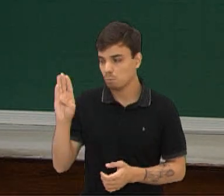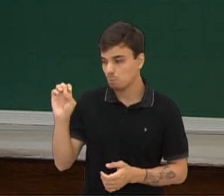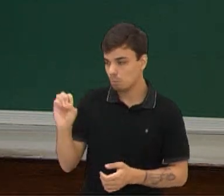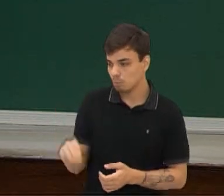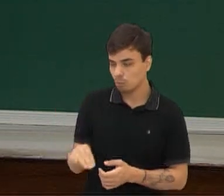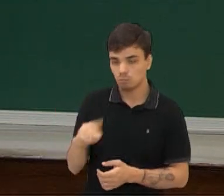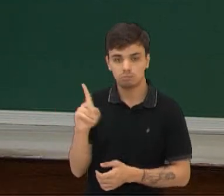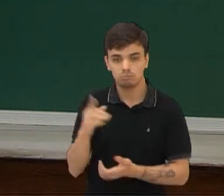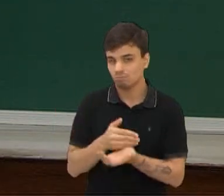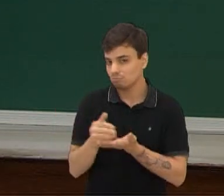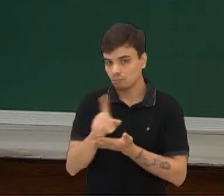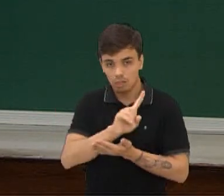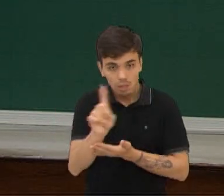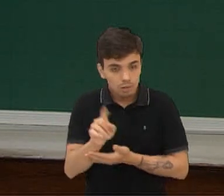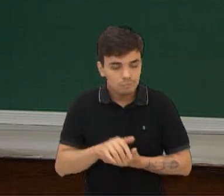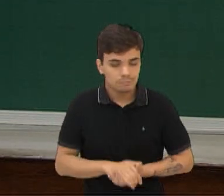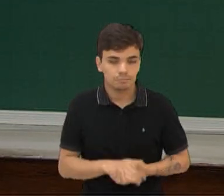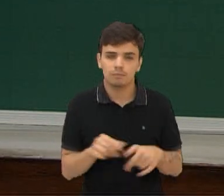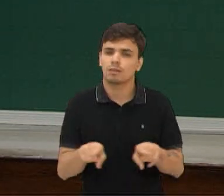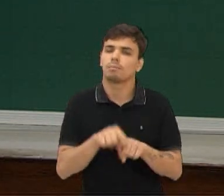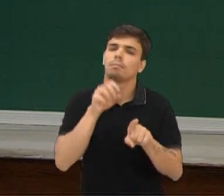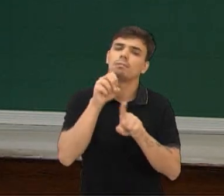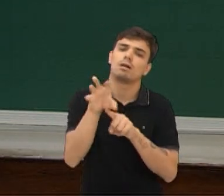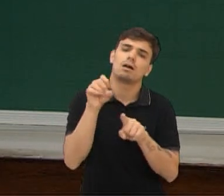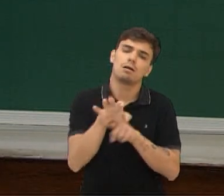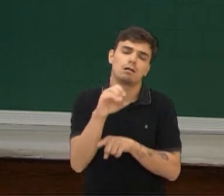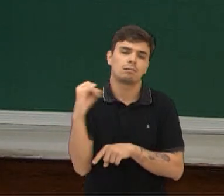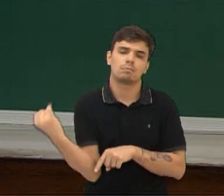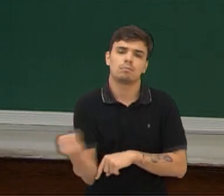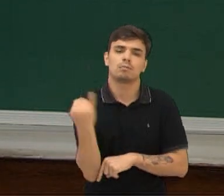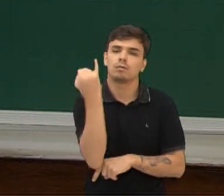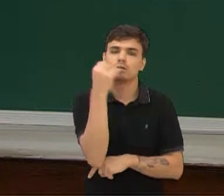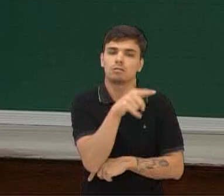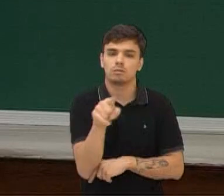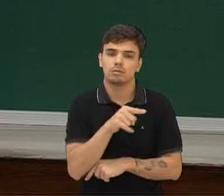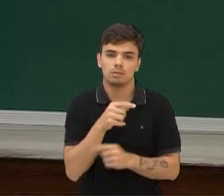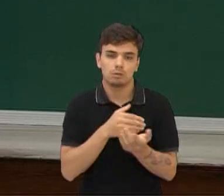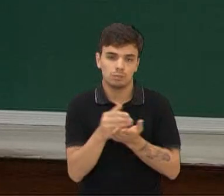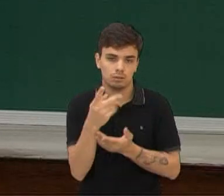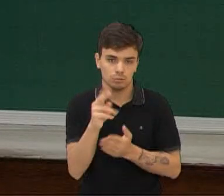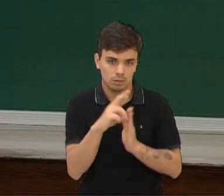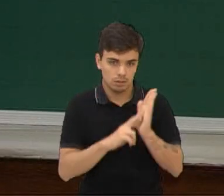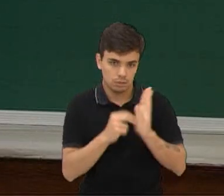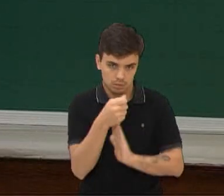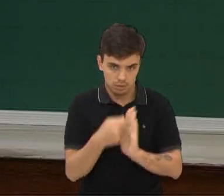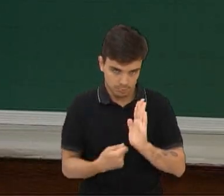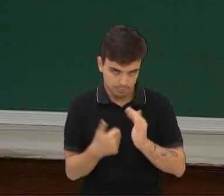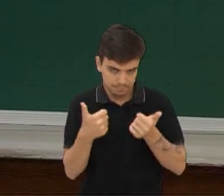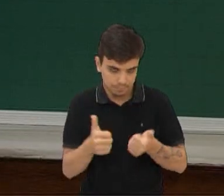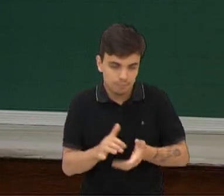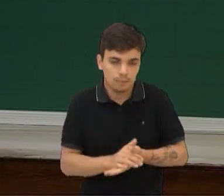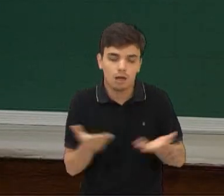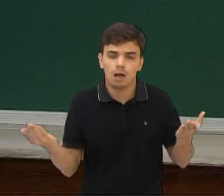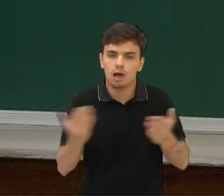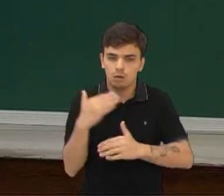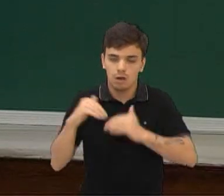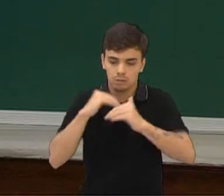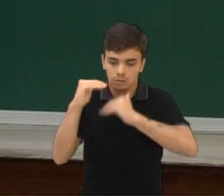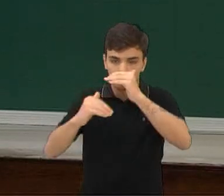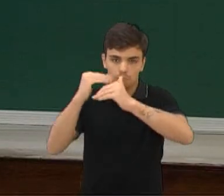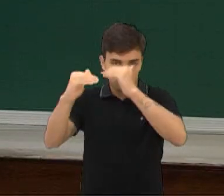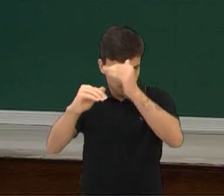bom? Então, aqui algumas dicas muito importantes para você introduzir a tua redação. Vamos agora para o